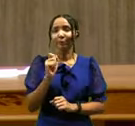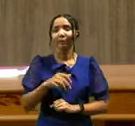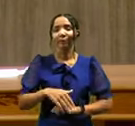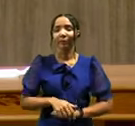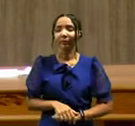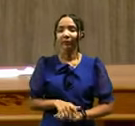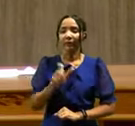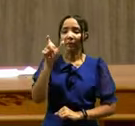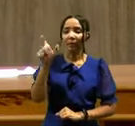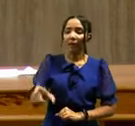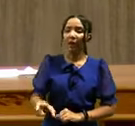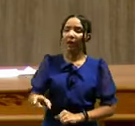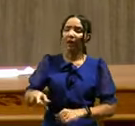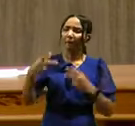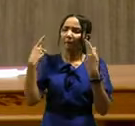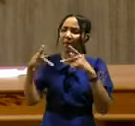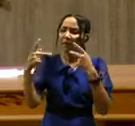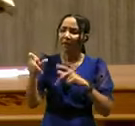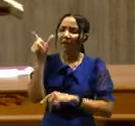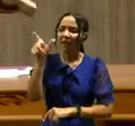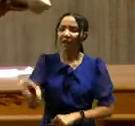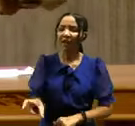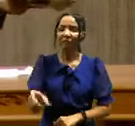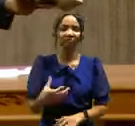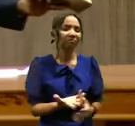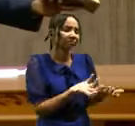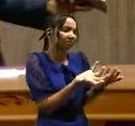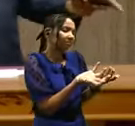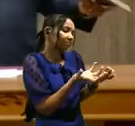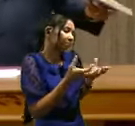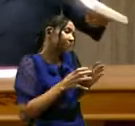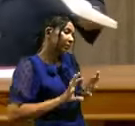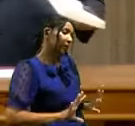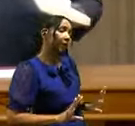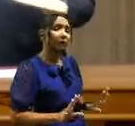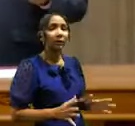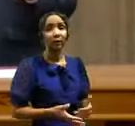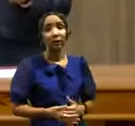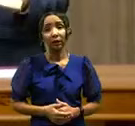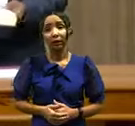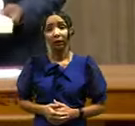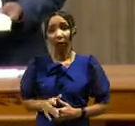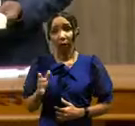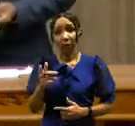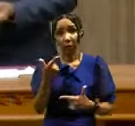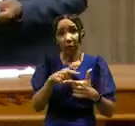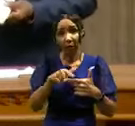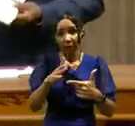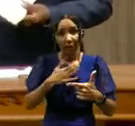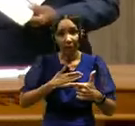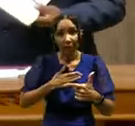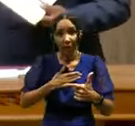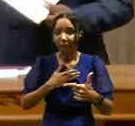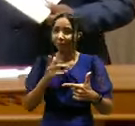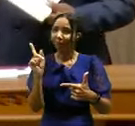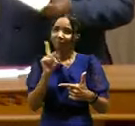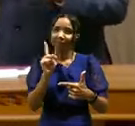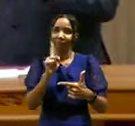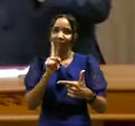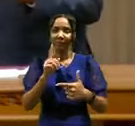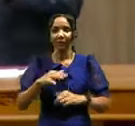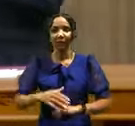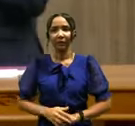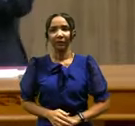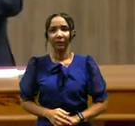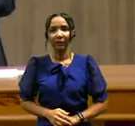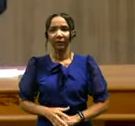isso escutem isso aqui da parte de Deus não se decepcionem a